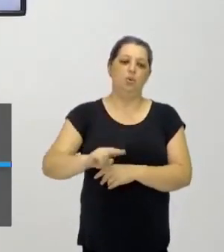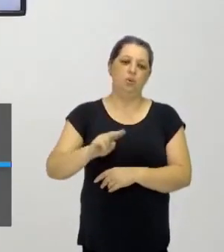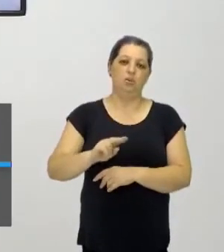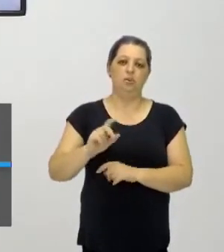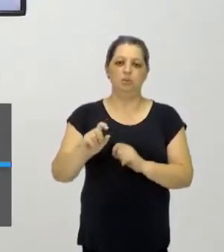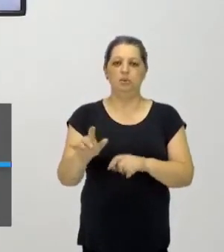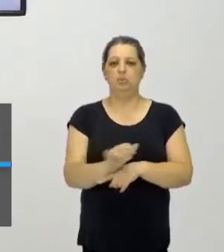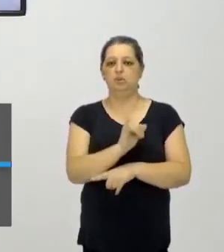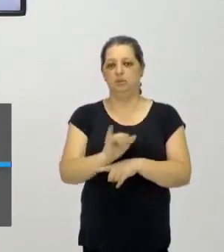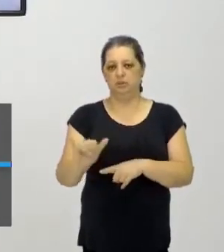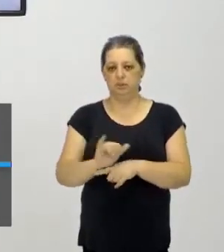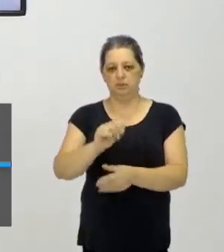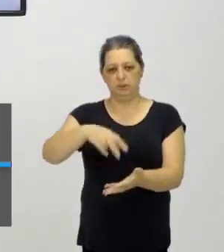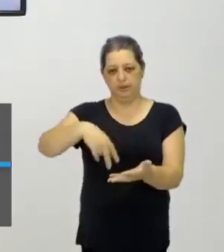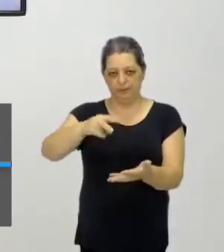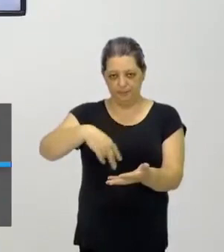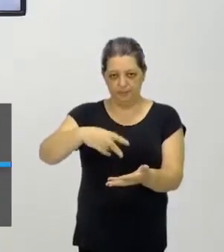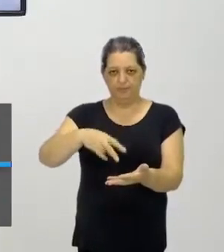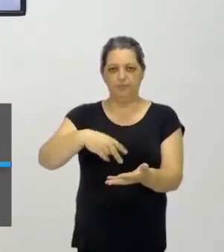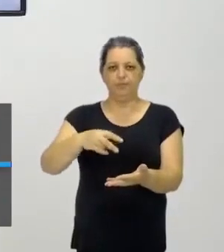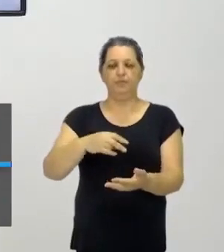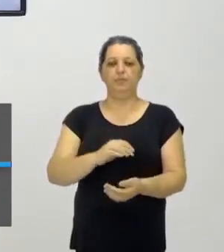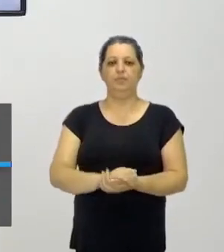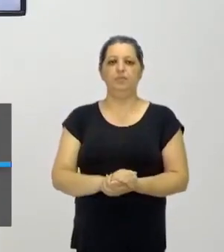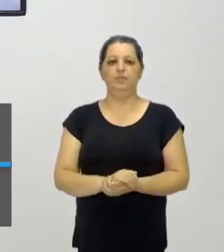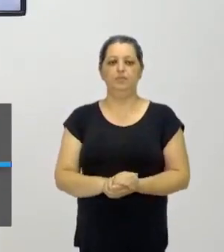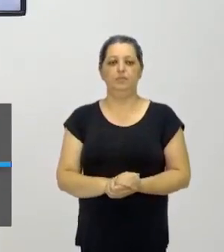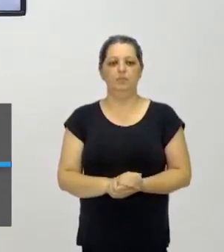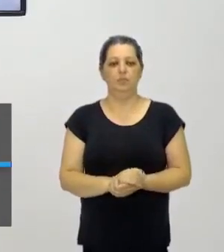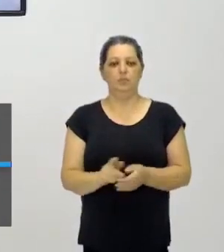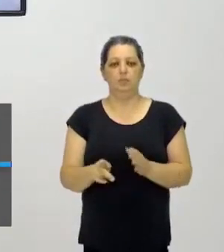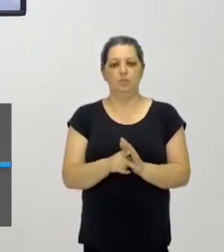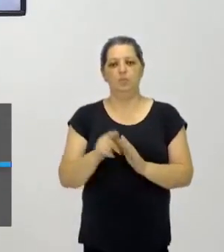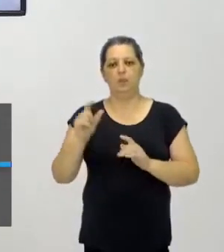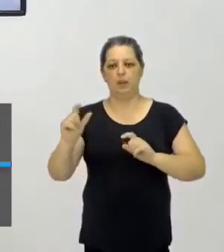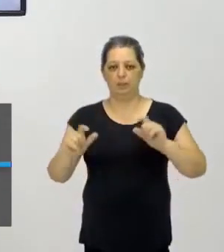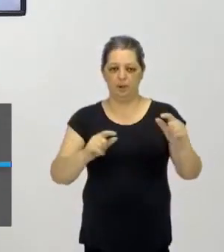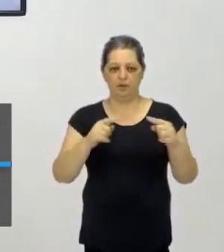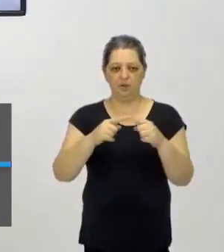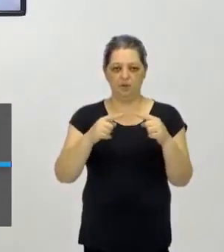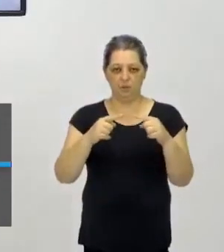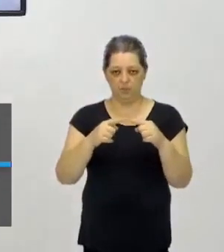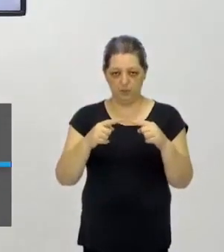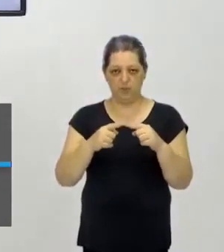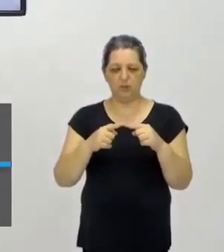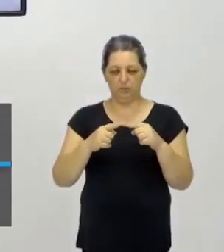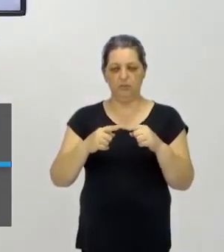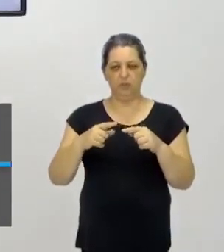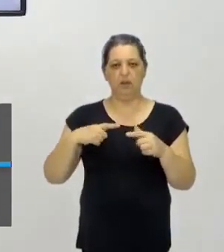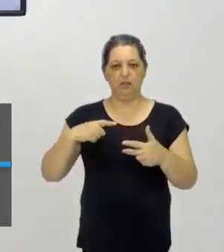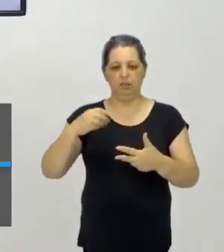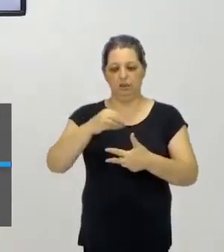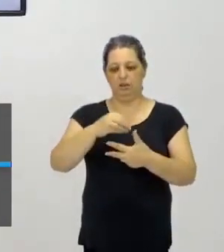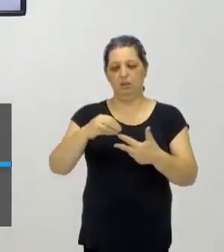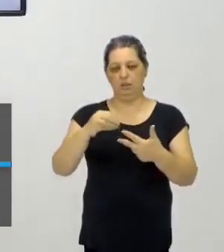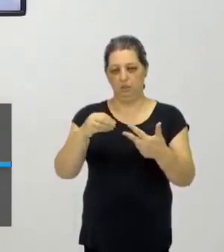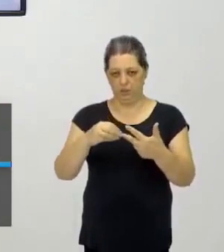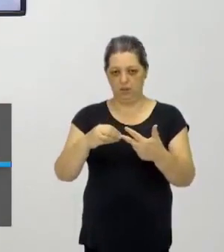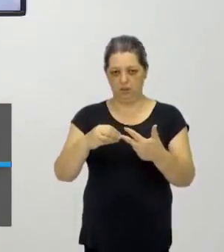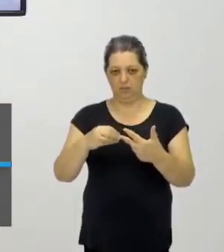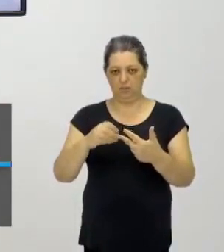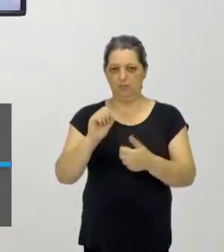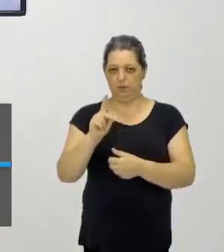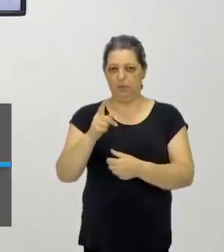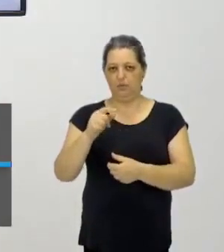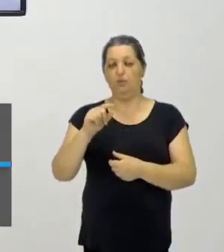as estratégias de leitura, cognate words, palavras cognatas, para poder ir bem lá no exame. Ok? Então, estejam